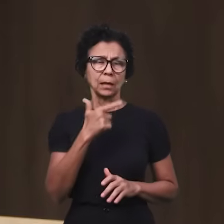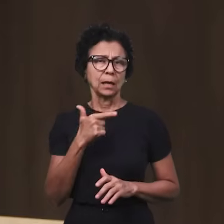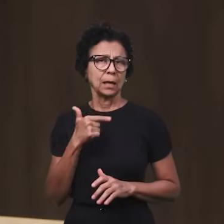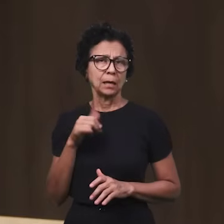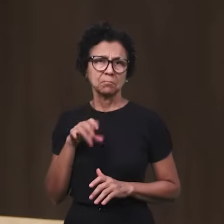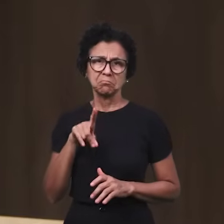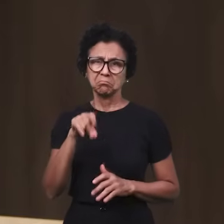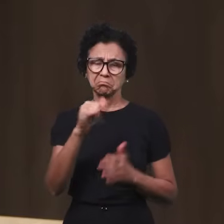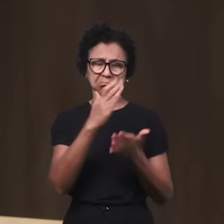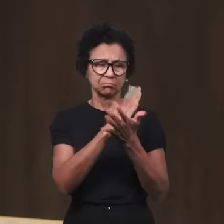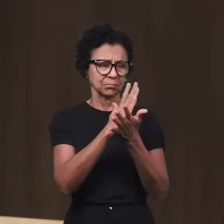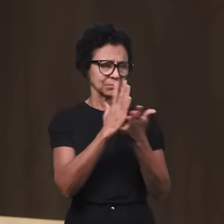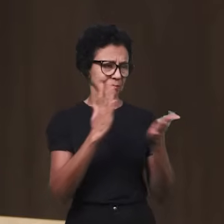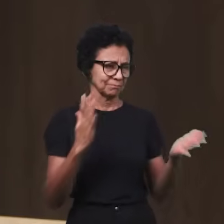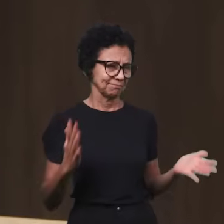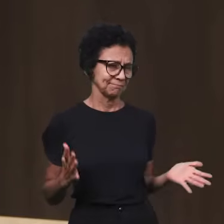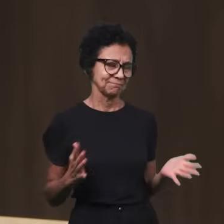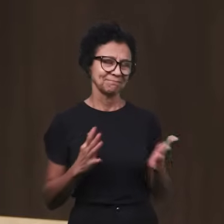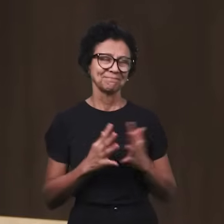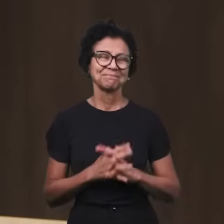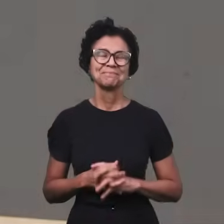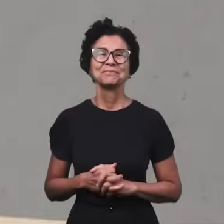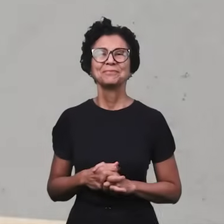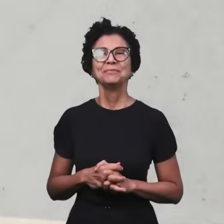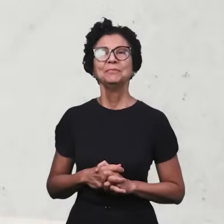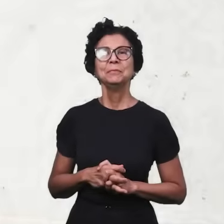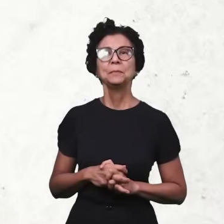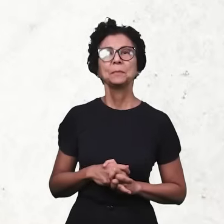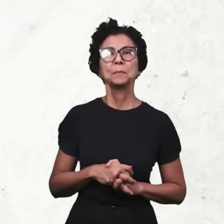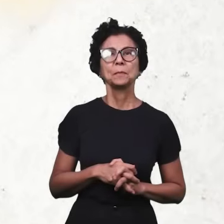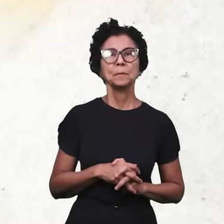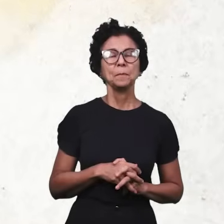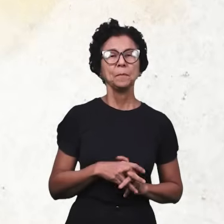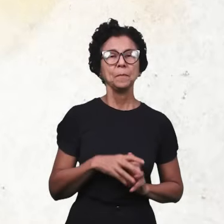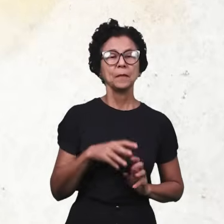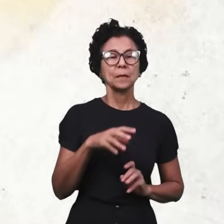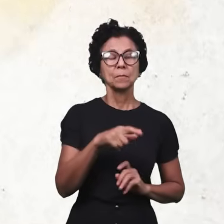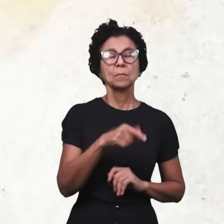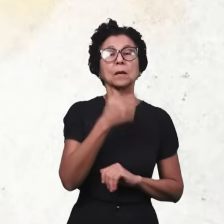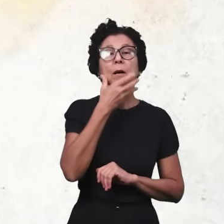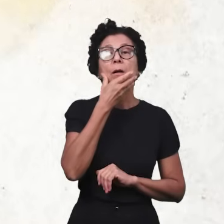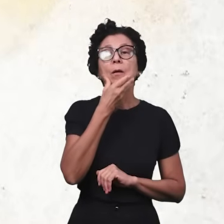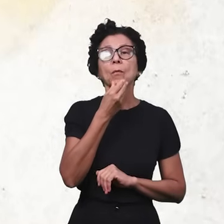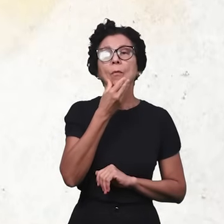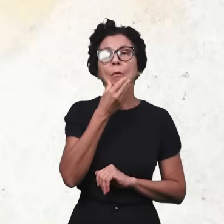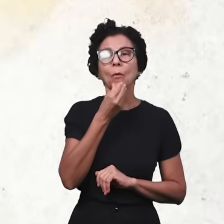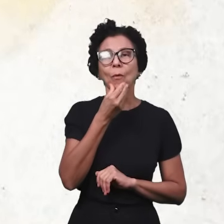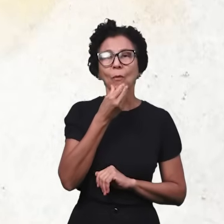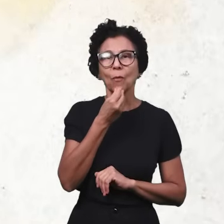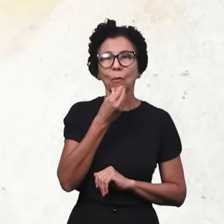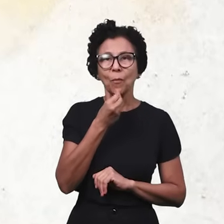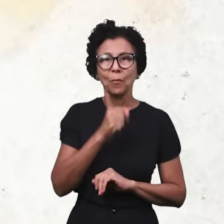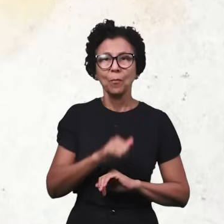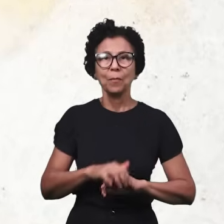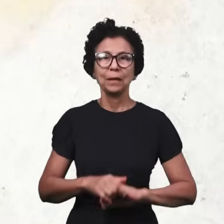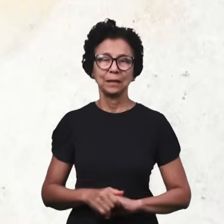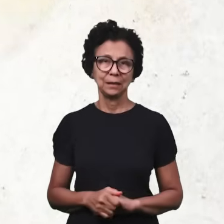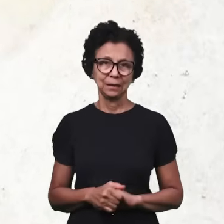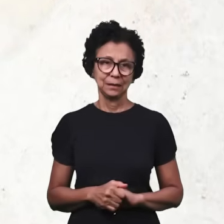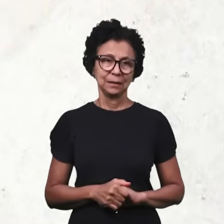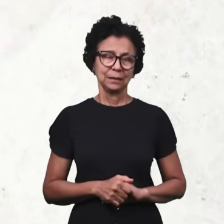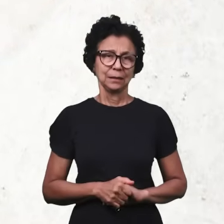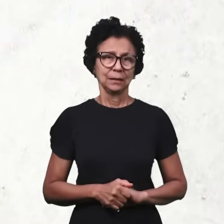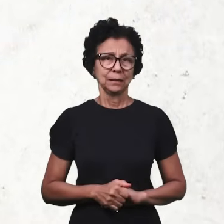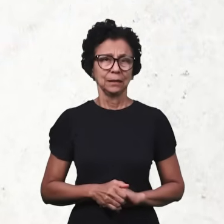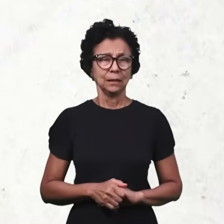o texto fala assim no versículo 4, mas o homem encoberto no coração, no incorruptível trajo